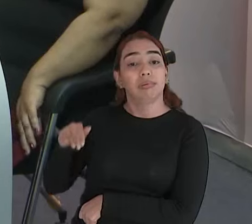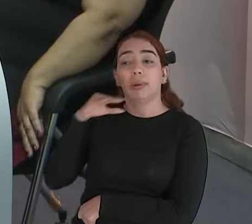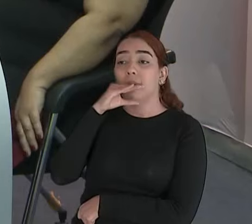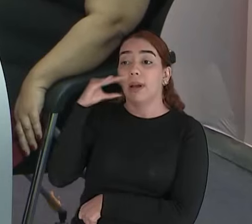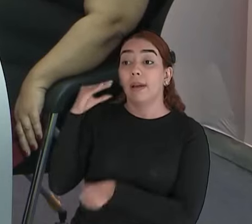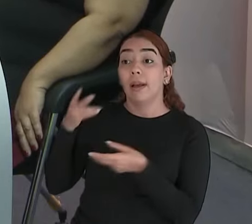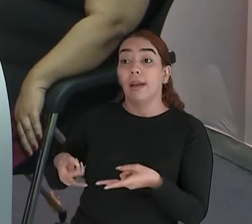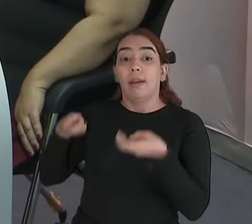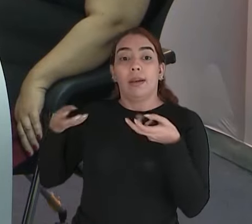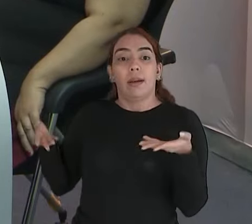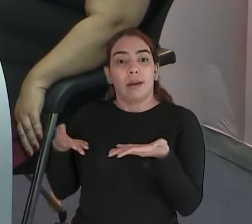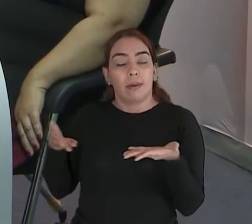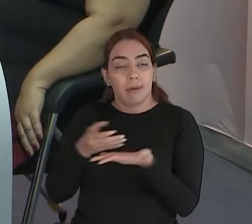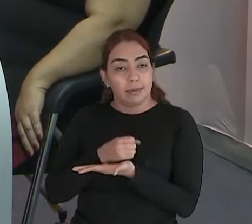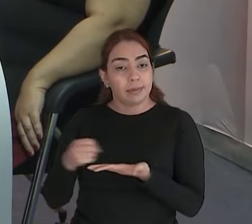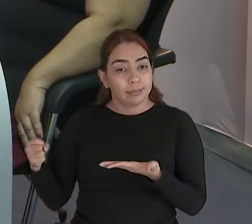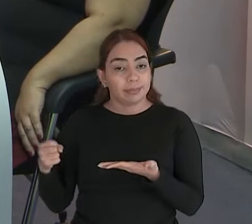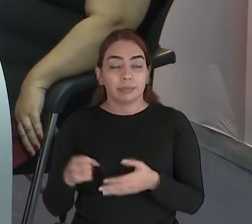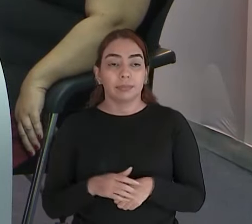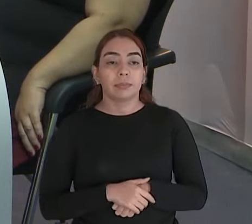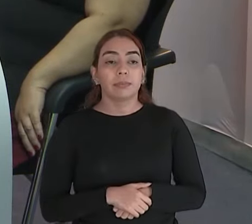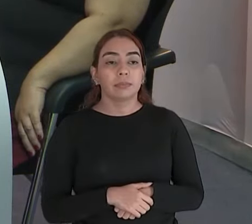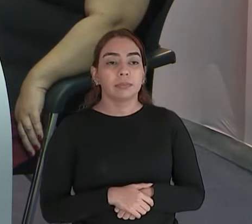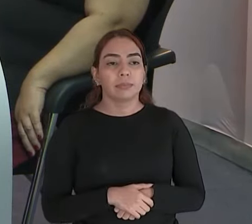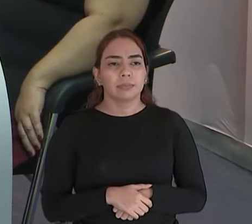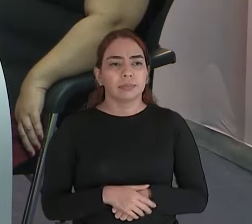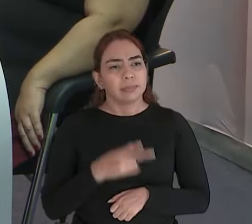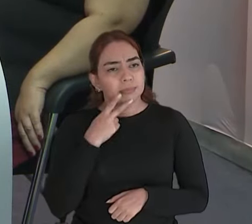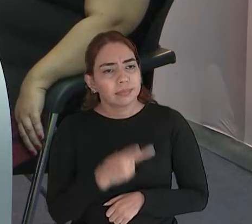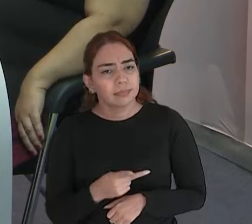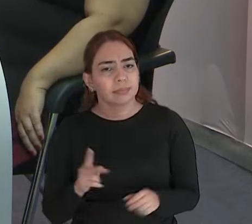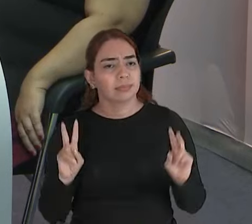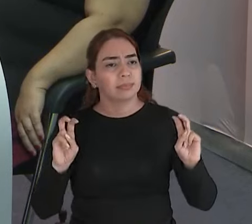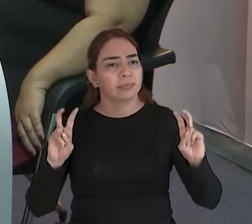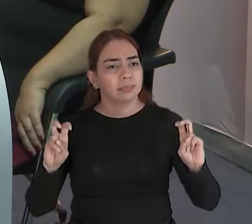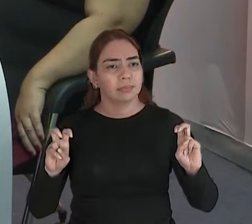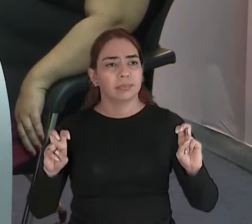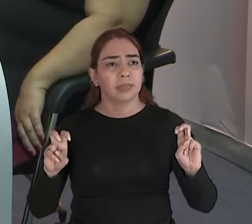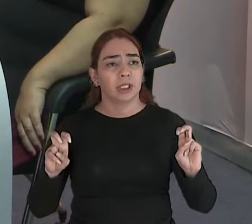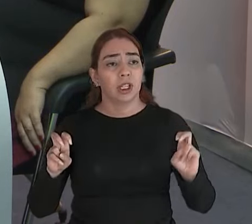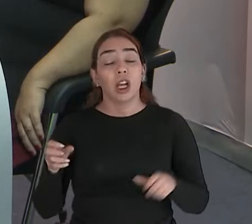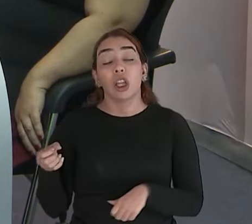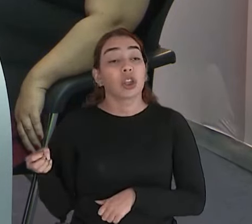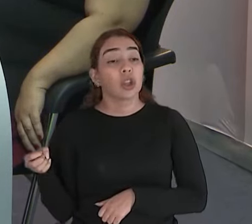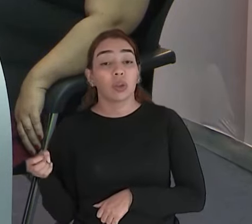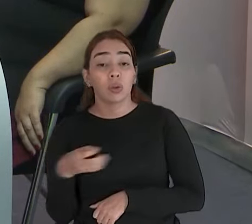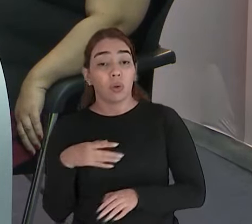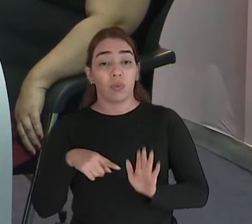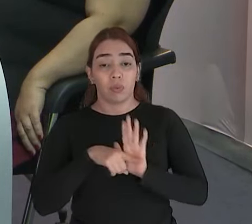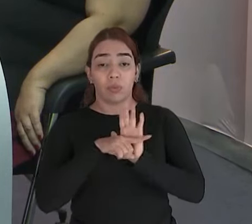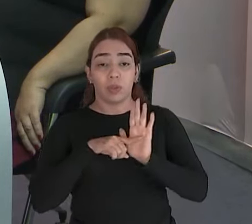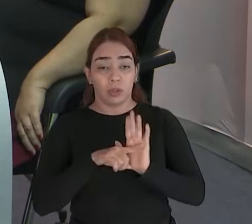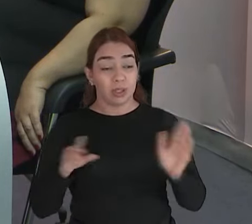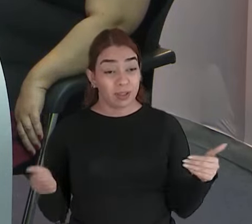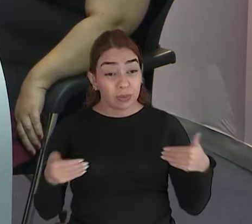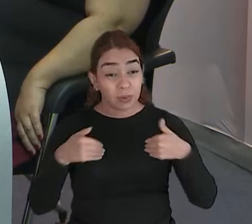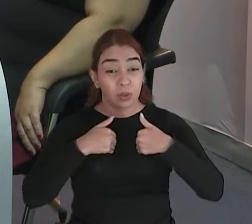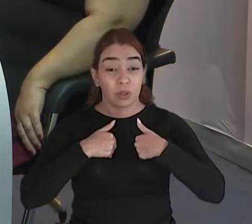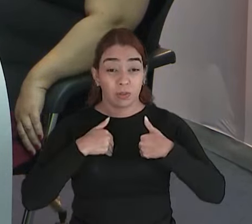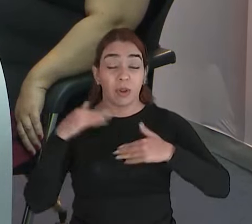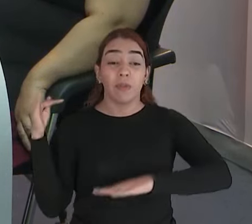que antes, que é muito recente, né, essa questão do... Sim, sim. O diagnóstico de autismo, ele foi